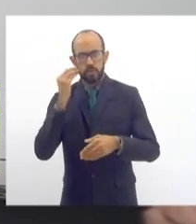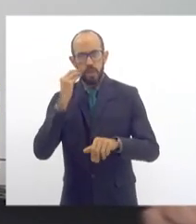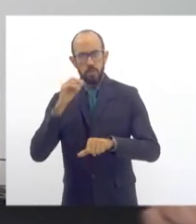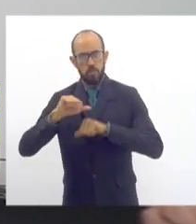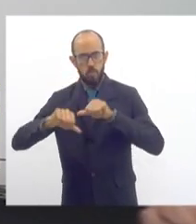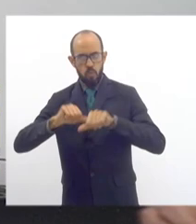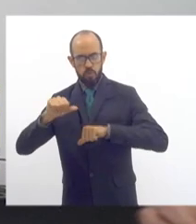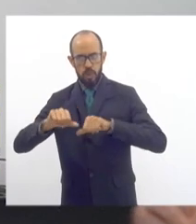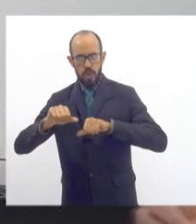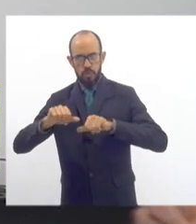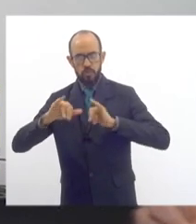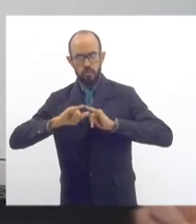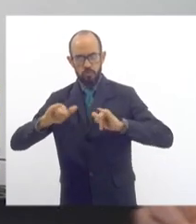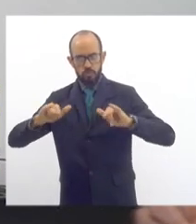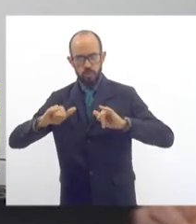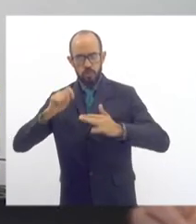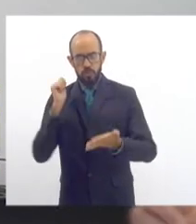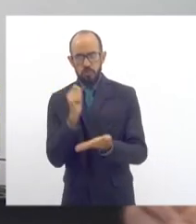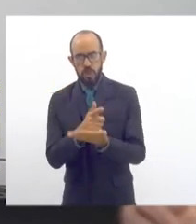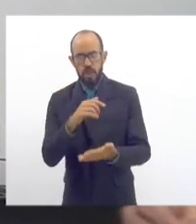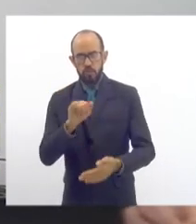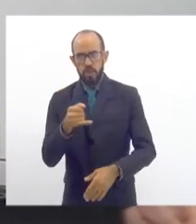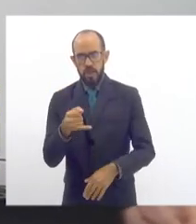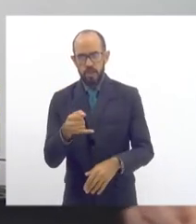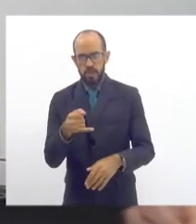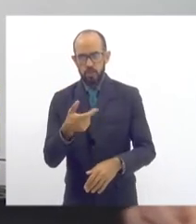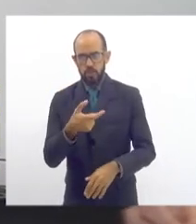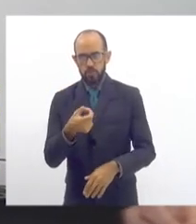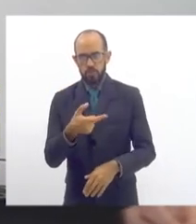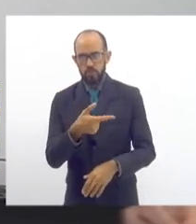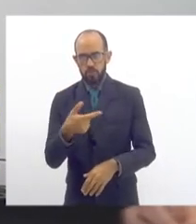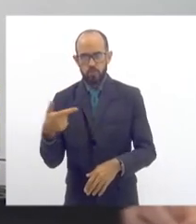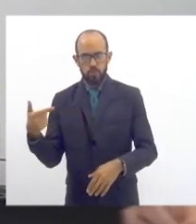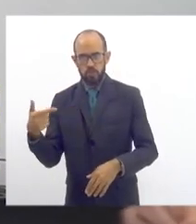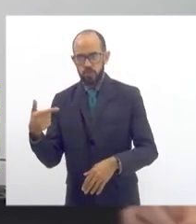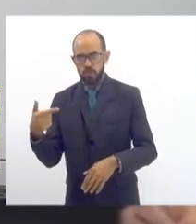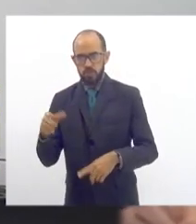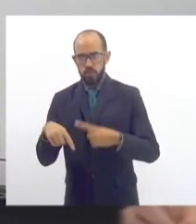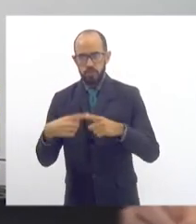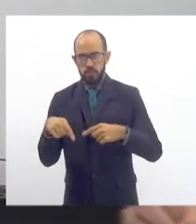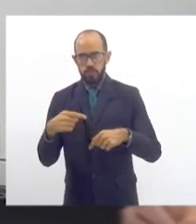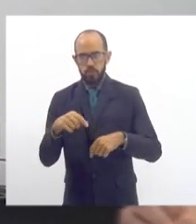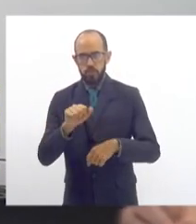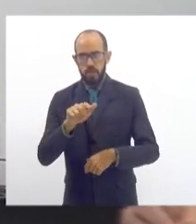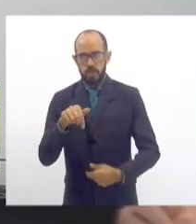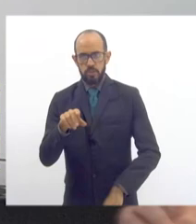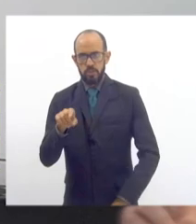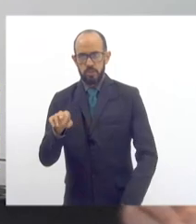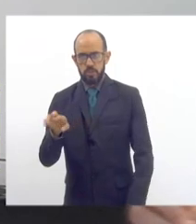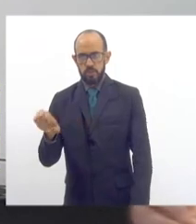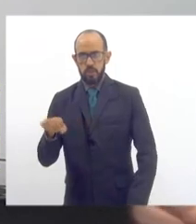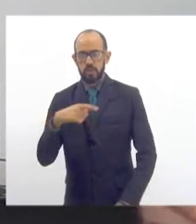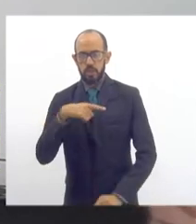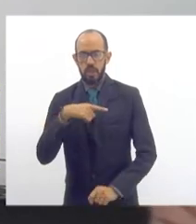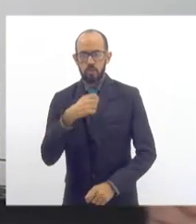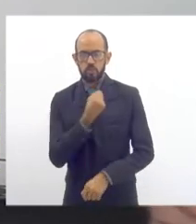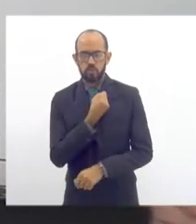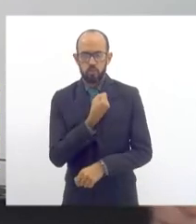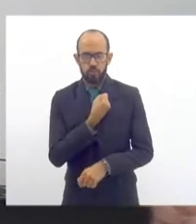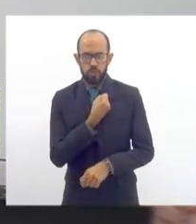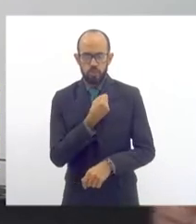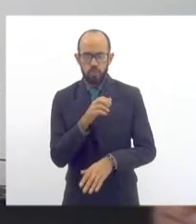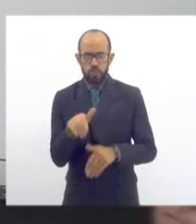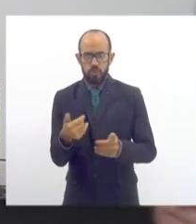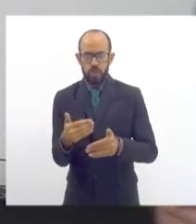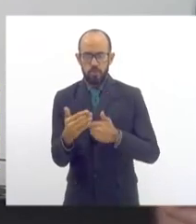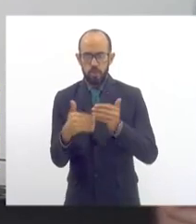inclusive foi publicado e pago em janeiro desse ano. Depois o nosso Alexandre, assessor de planejamento, tem os números mais precisos. A